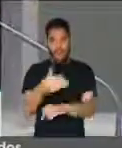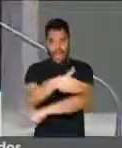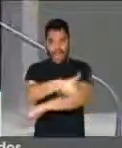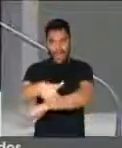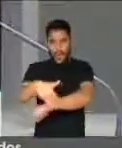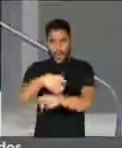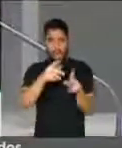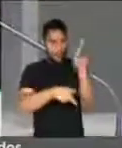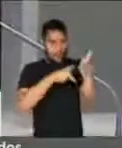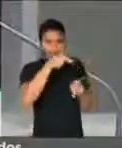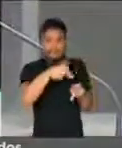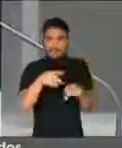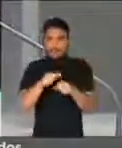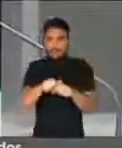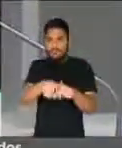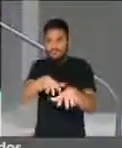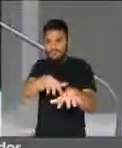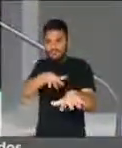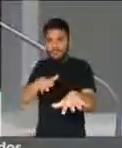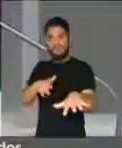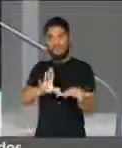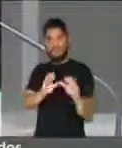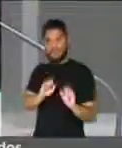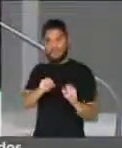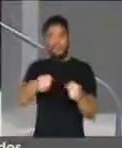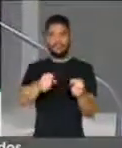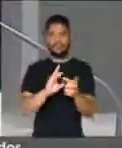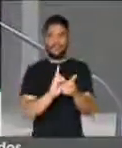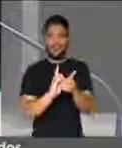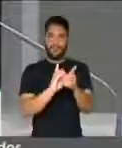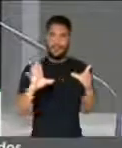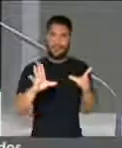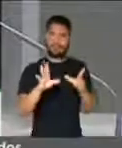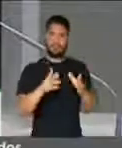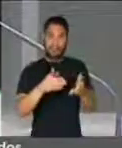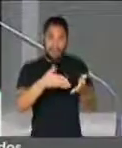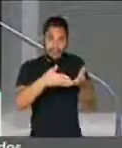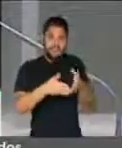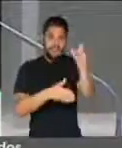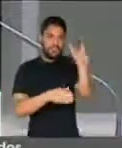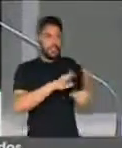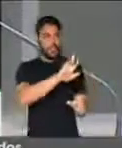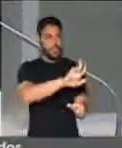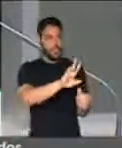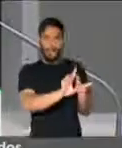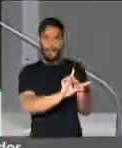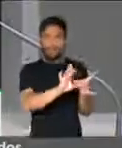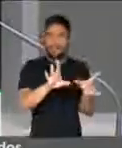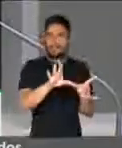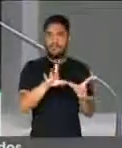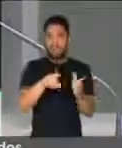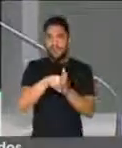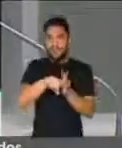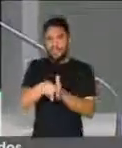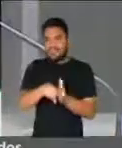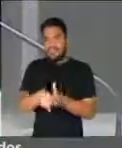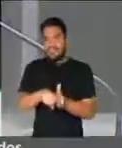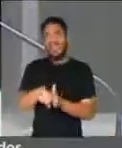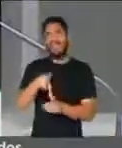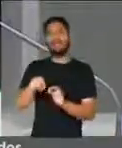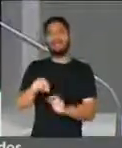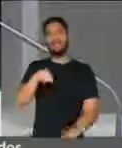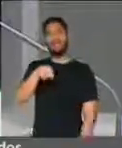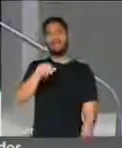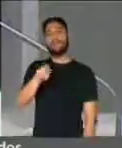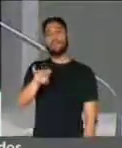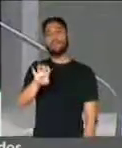a alertar, defenderão a democracia, pela liberdade de Lula, pela apuração do crime contra Marielle,